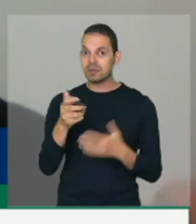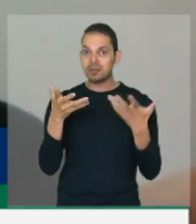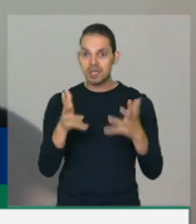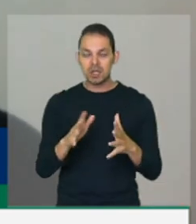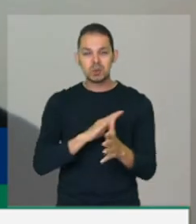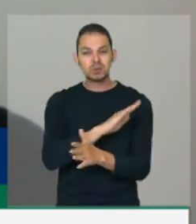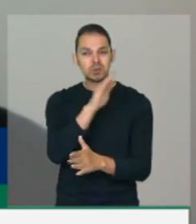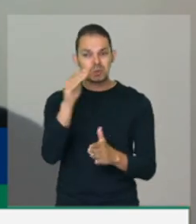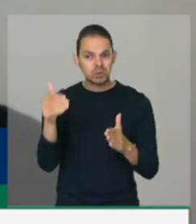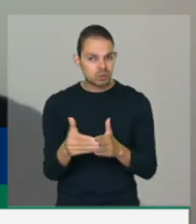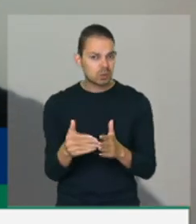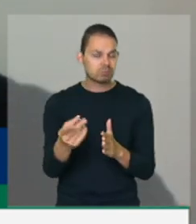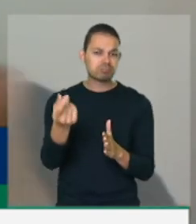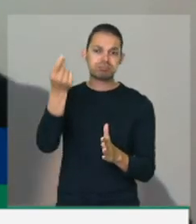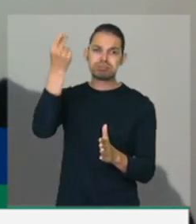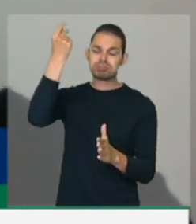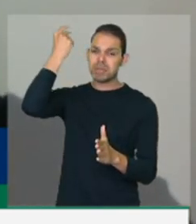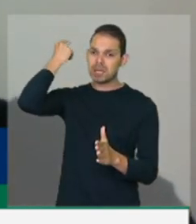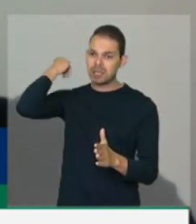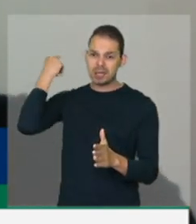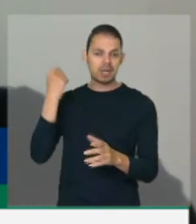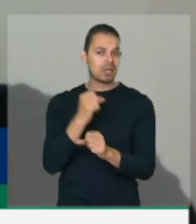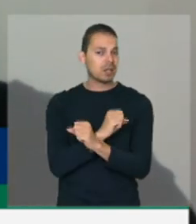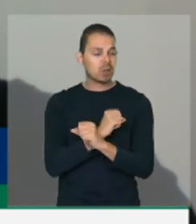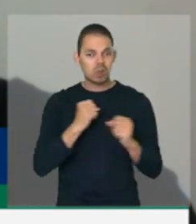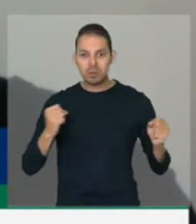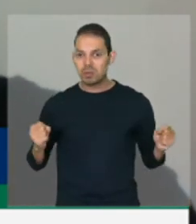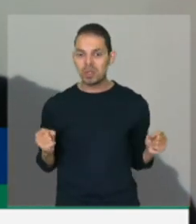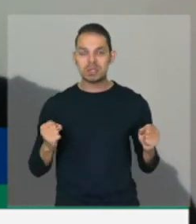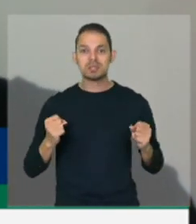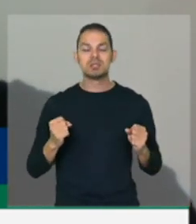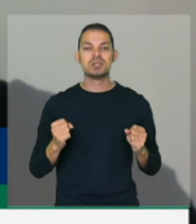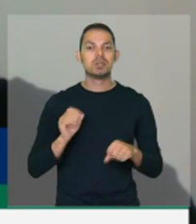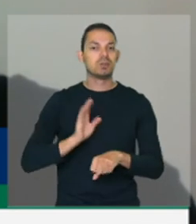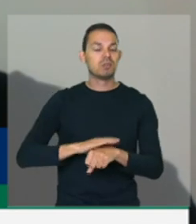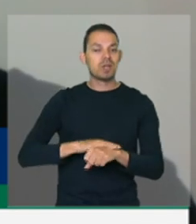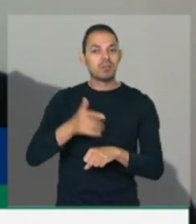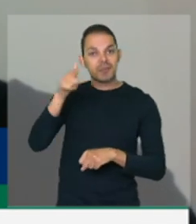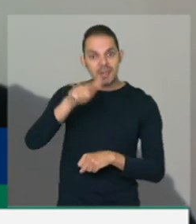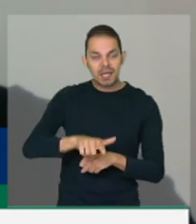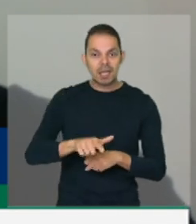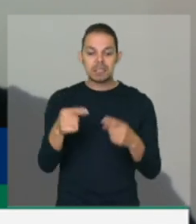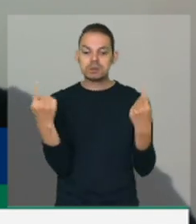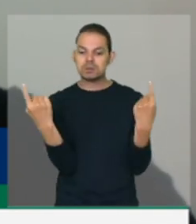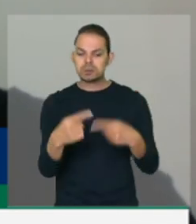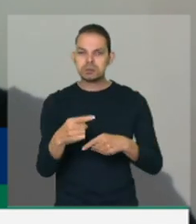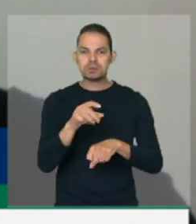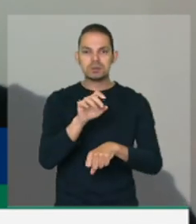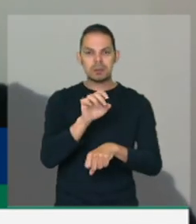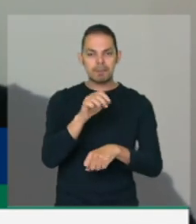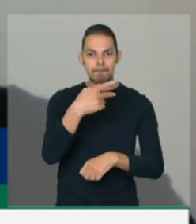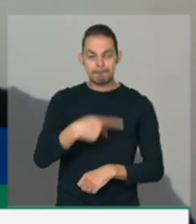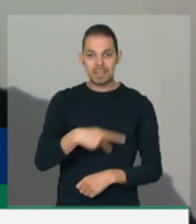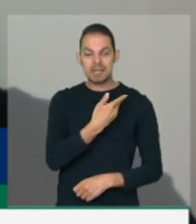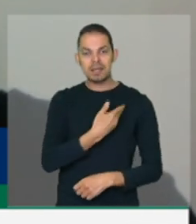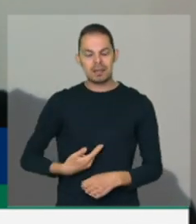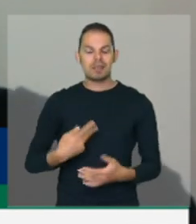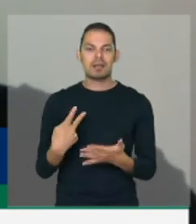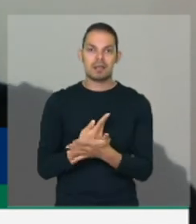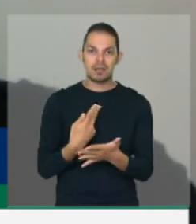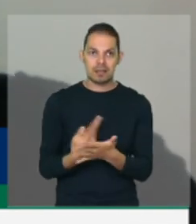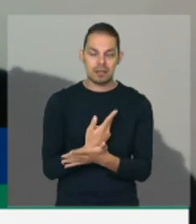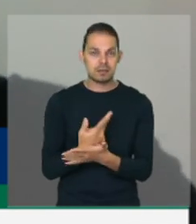de jurássico, que não possa se existir em nenhum momento. A arbitrariedade do Estado é equivocada